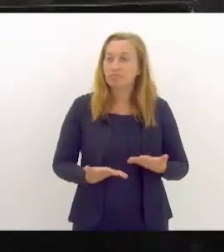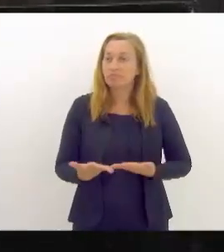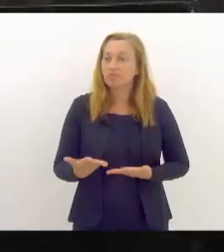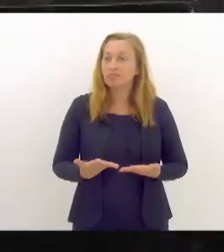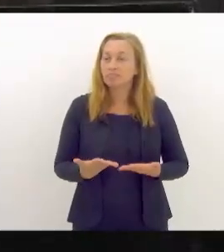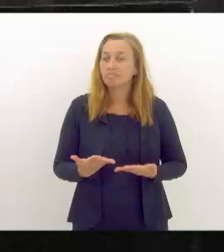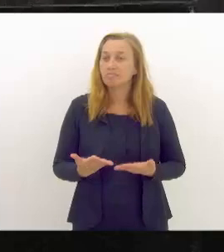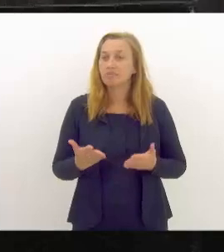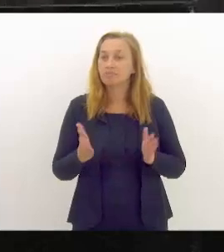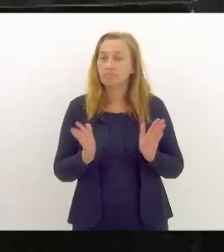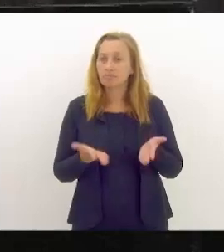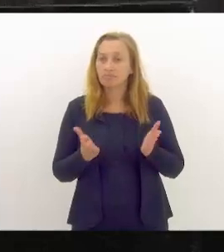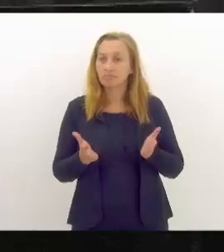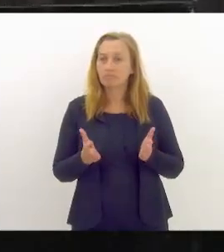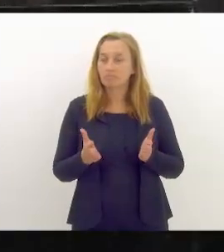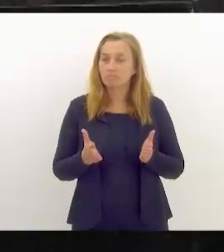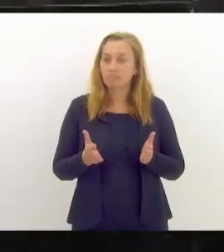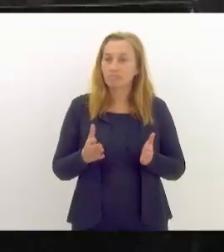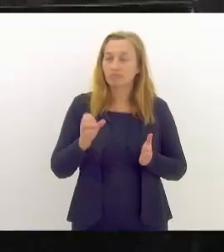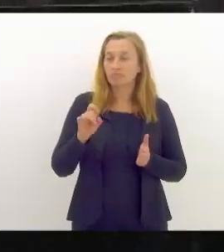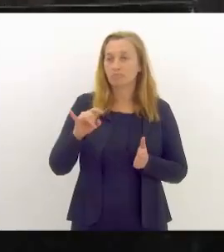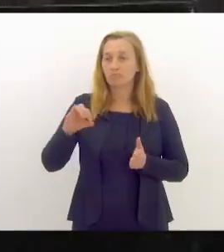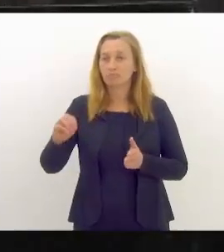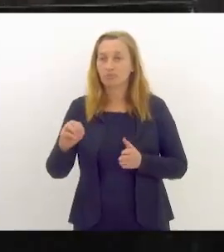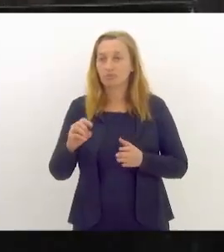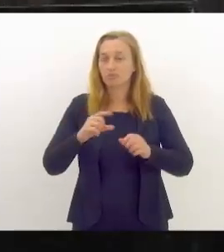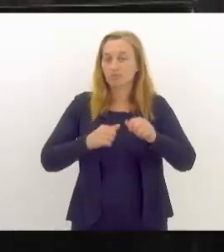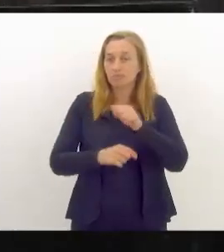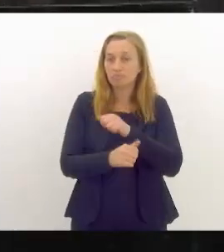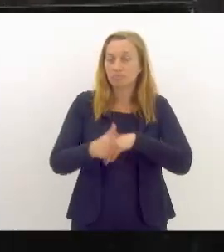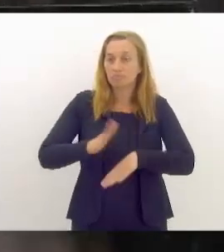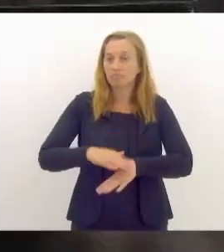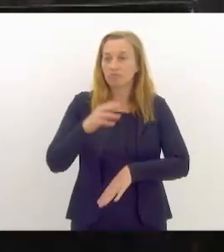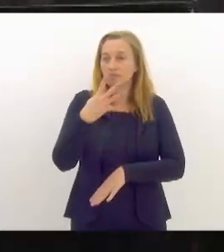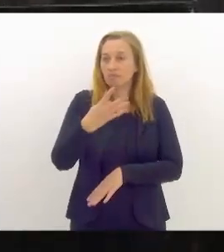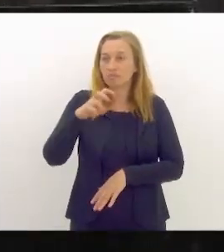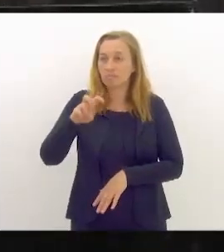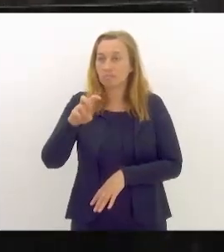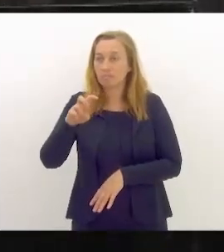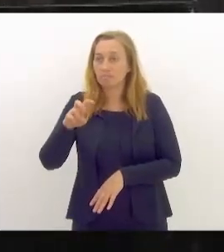hoje como sócia e com investidora de mais de 45 empresas